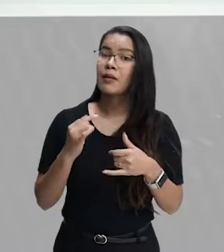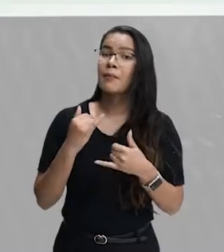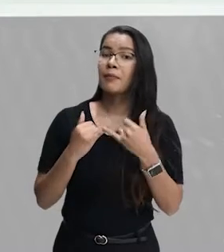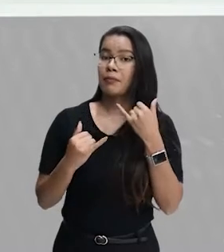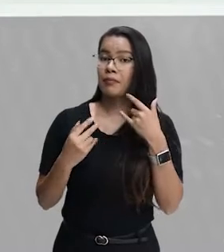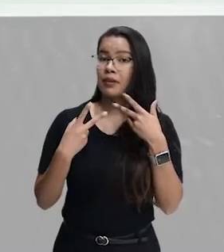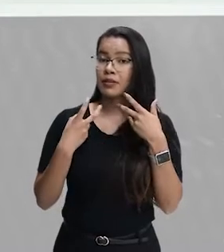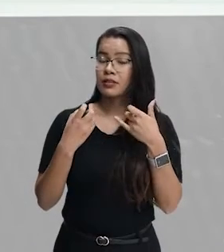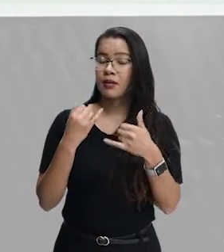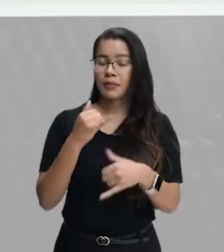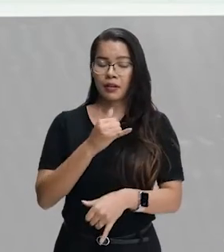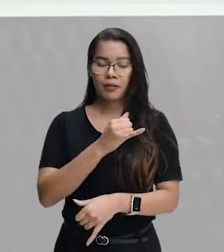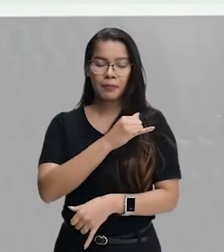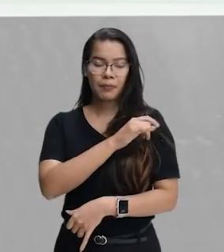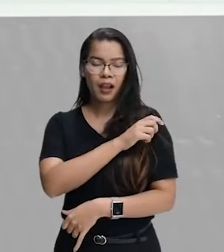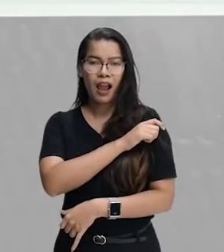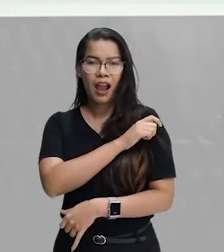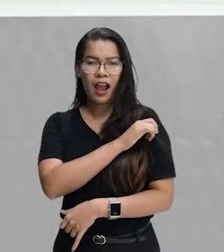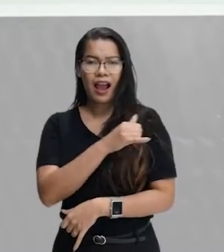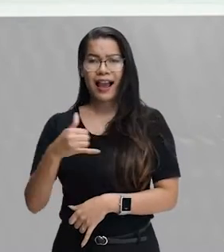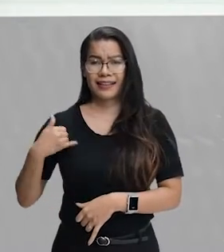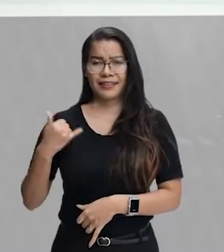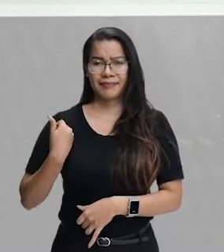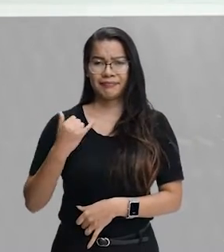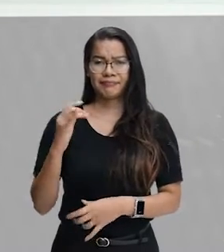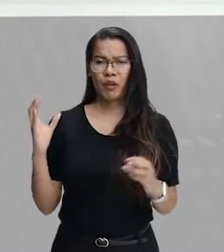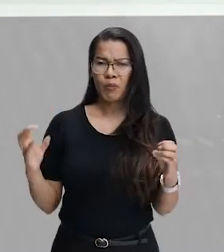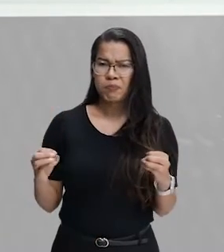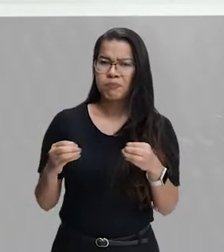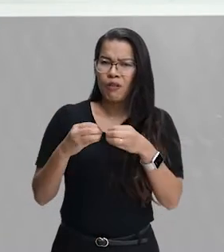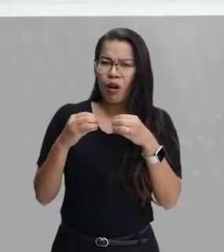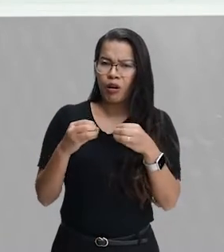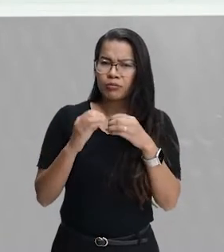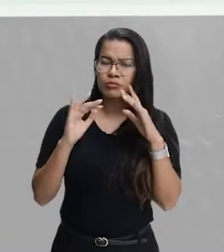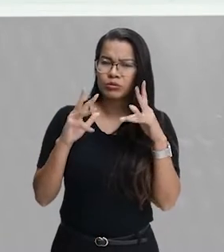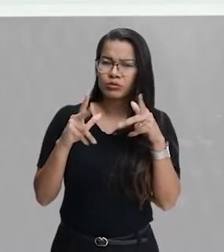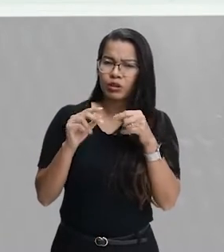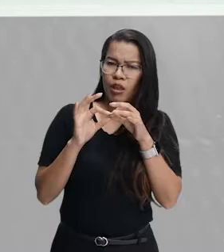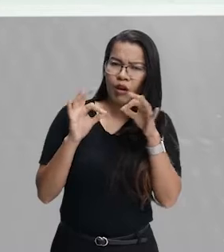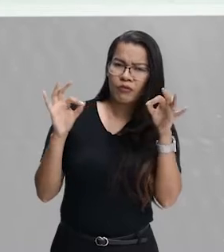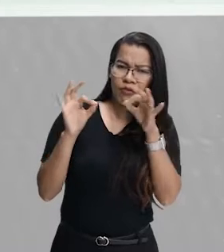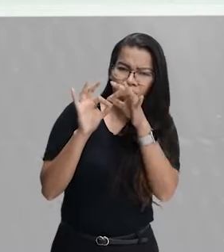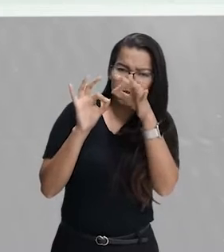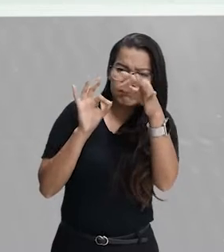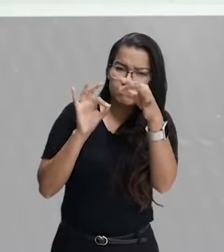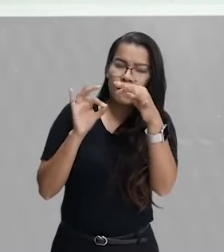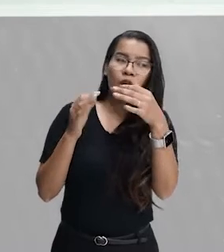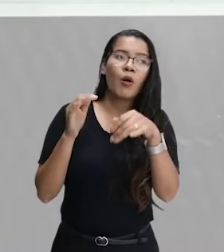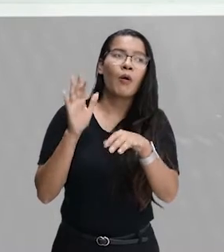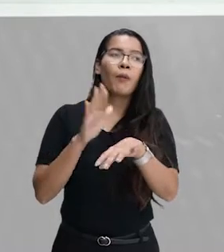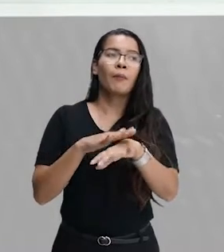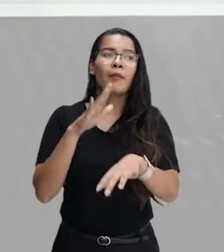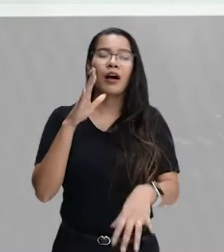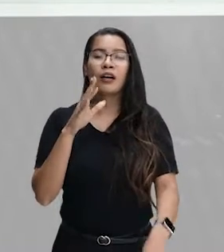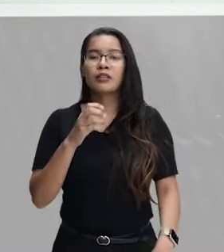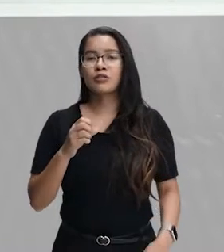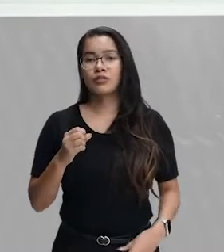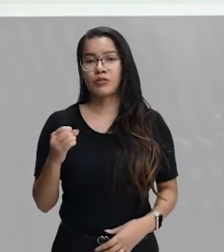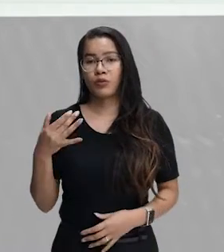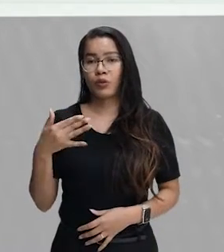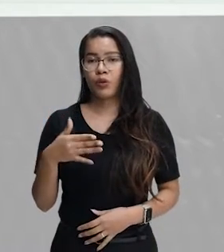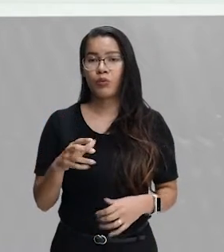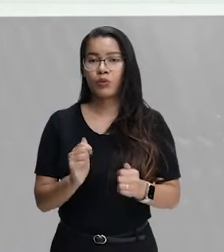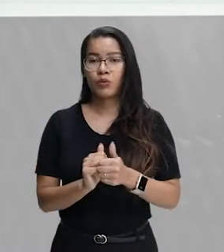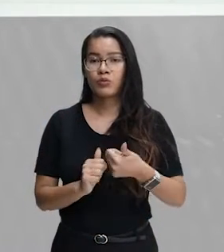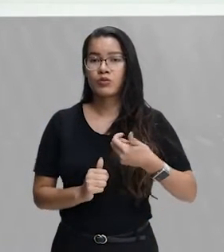estão próximas. Está todo mundo aqui numa mesma faixa etária. Você tem alunos aqui, o mais novo aqui com 18 e o mais